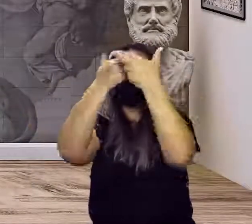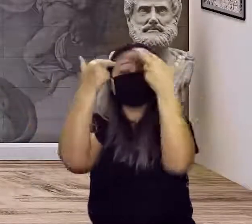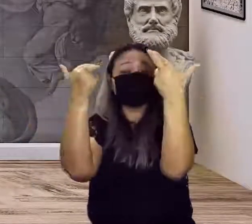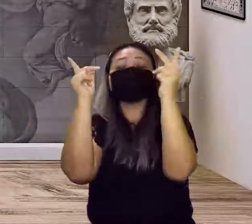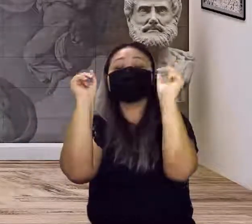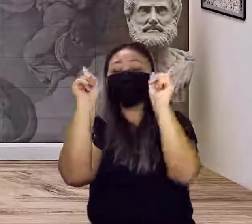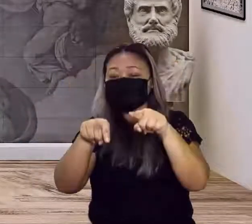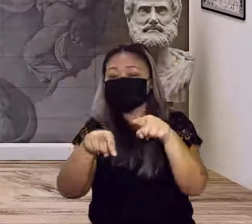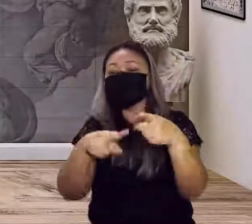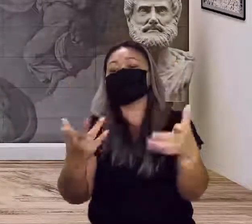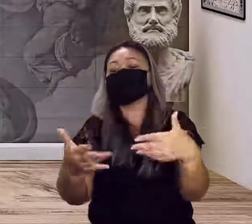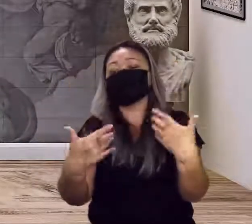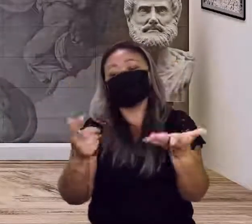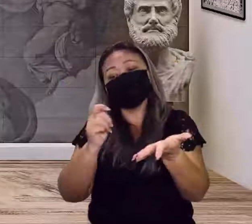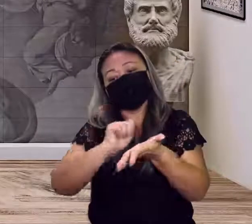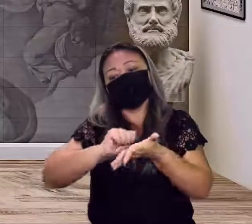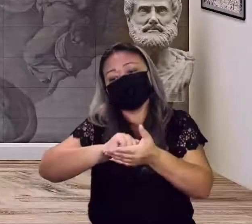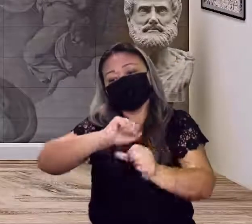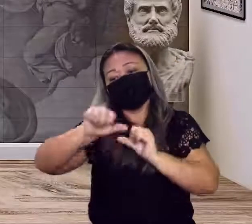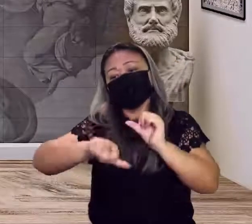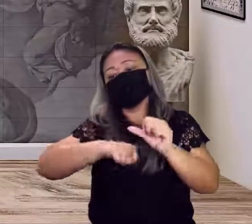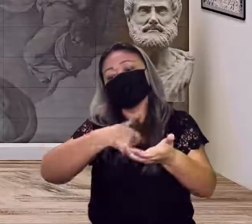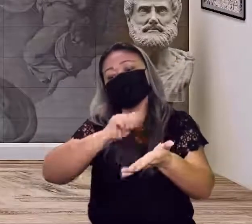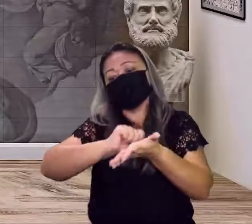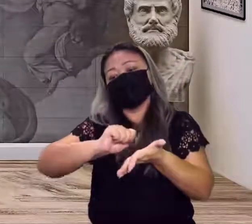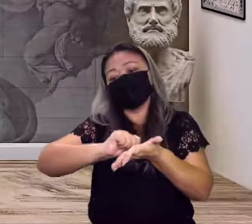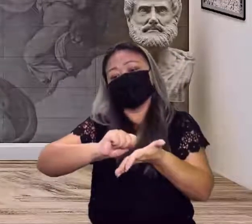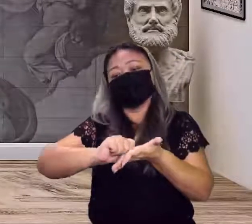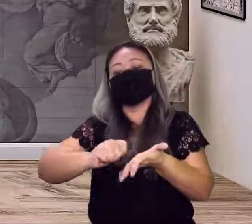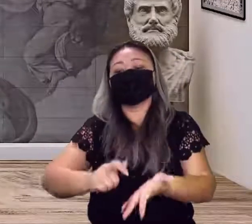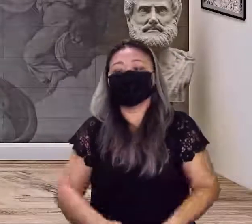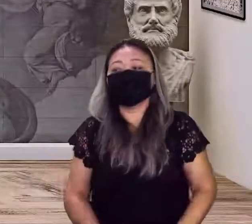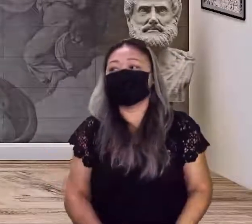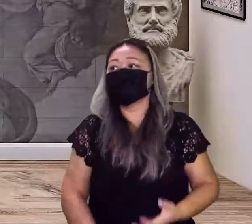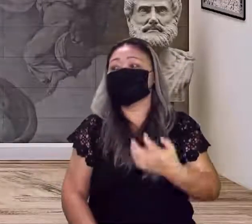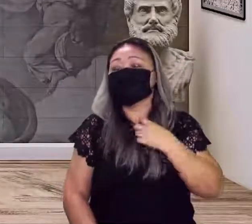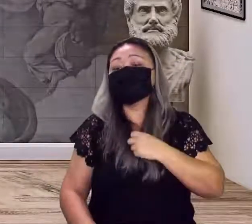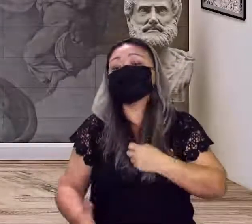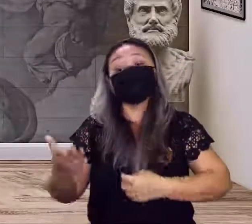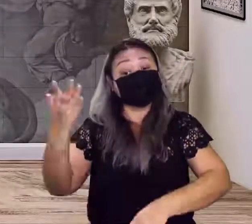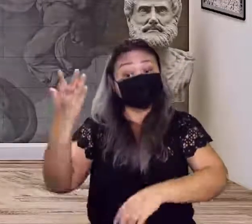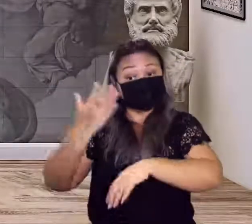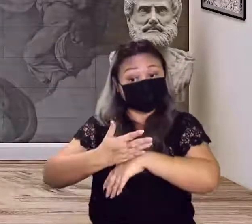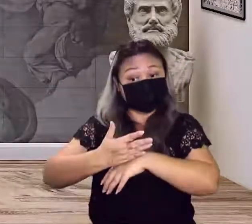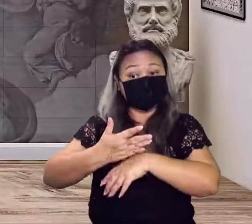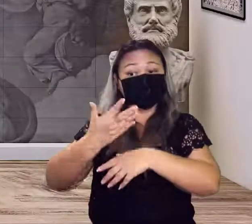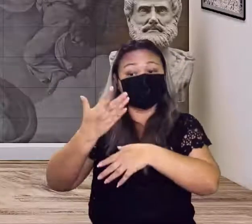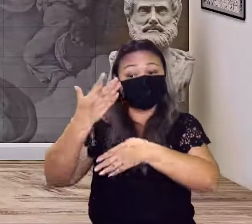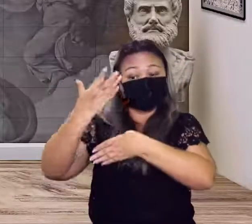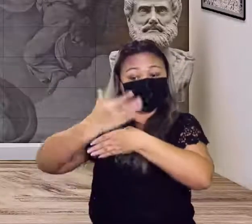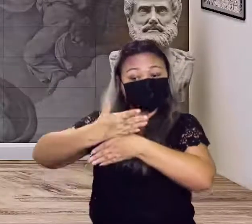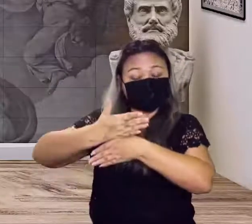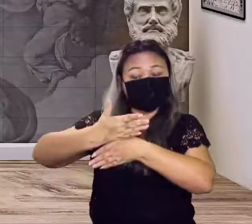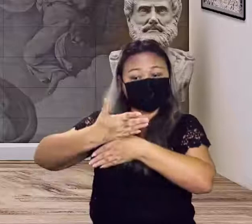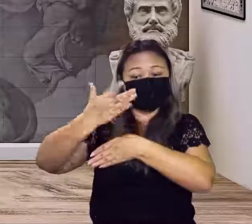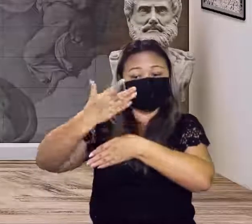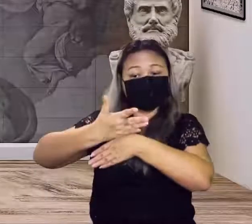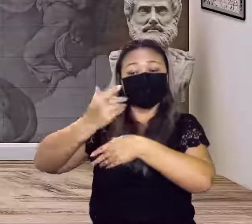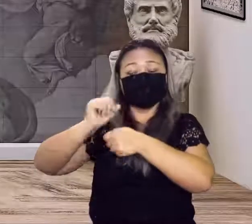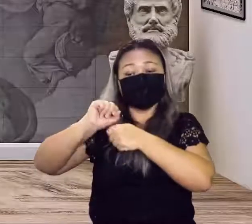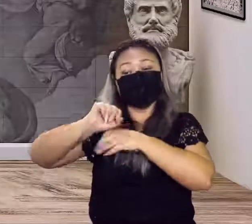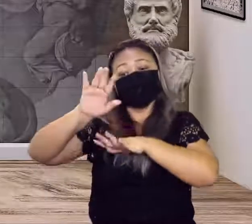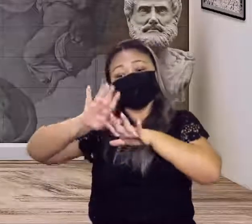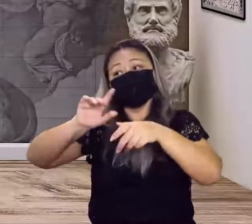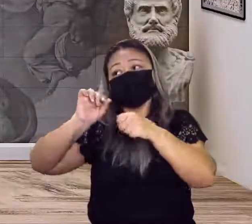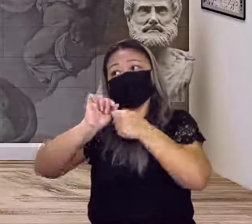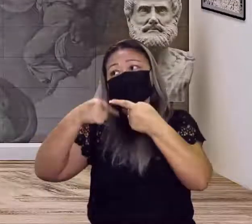são criativas e pode se tornar grandes escritores. As novelas são, às vezes, baseadas em fatos